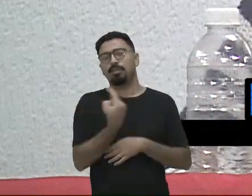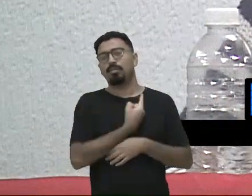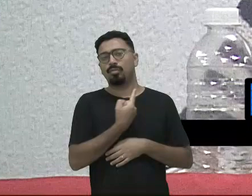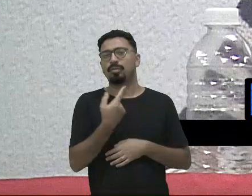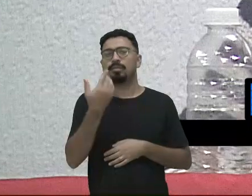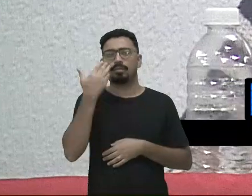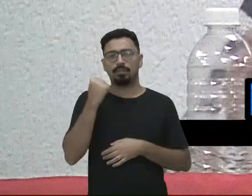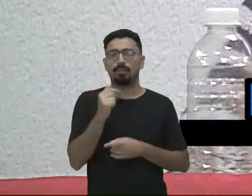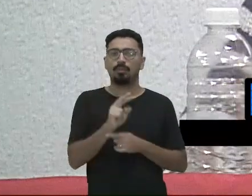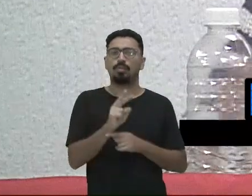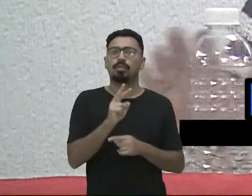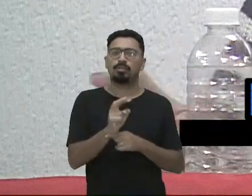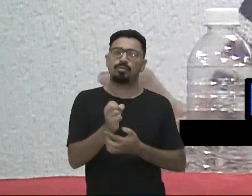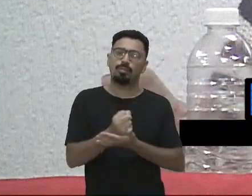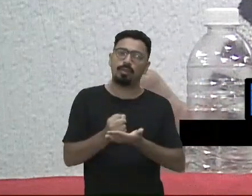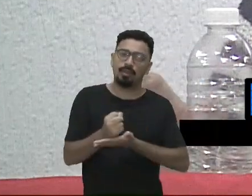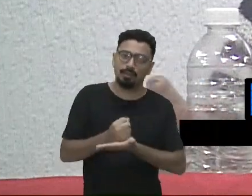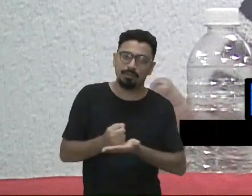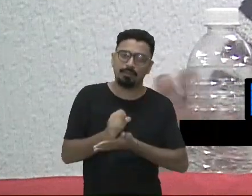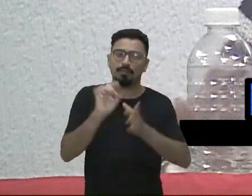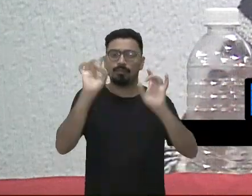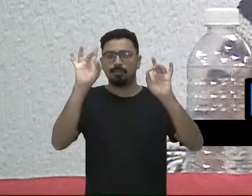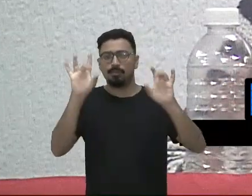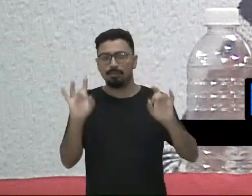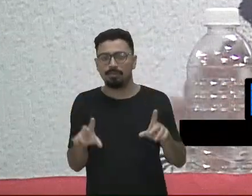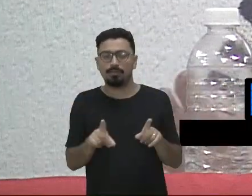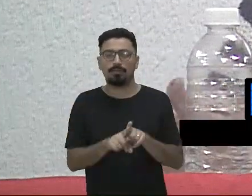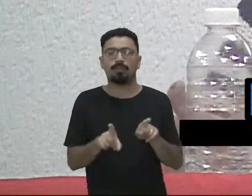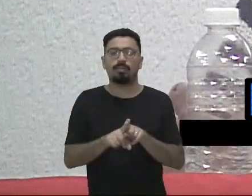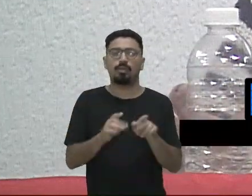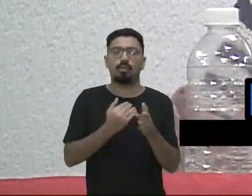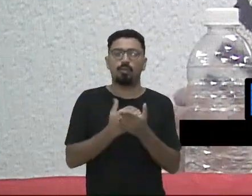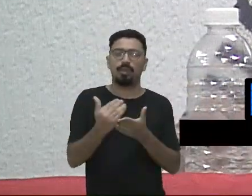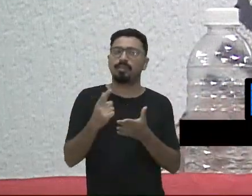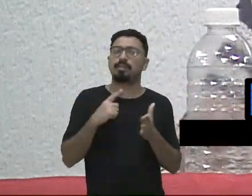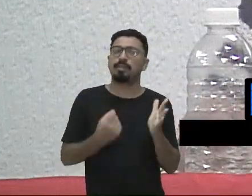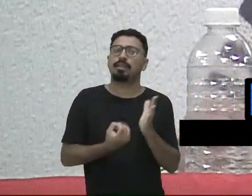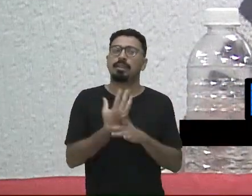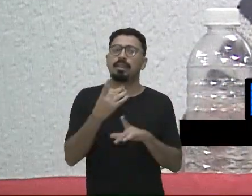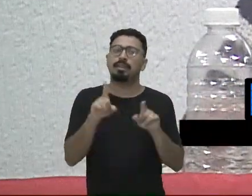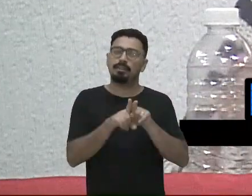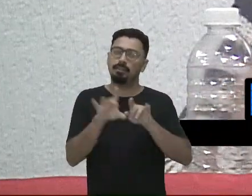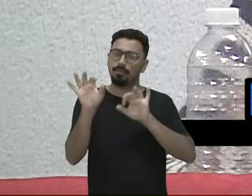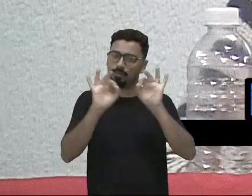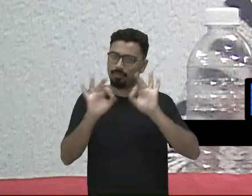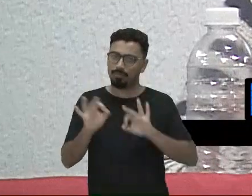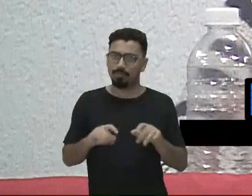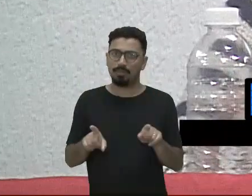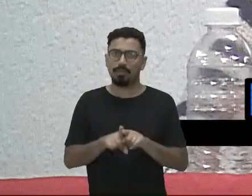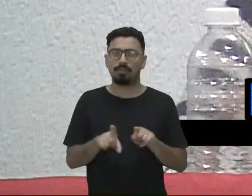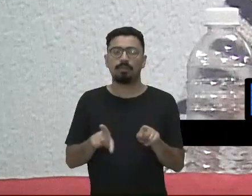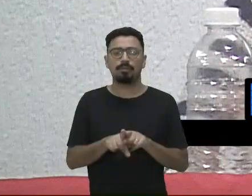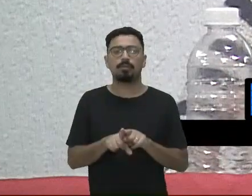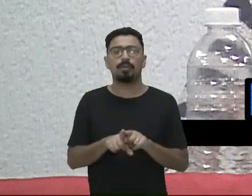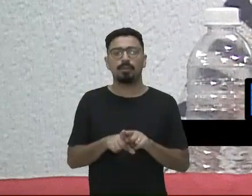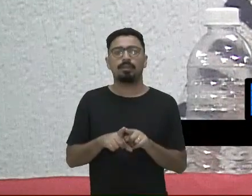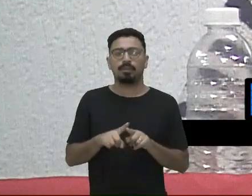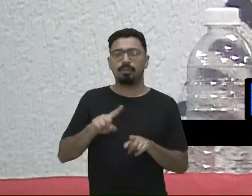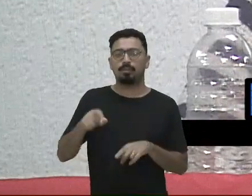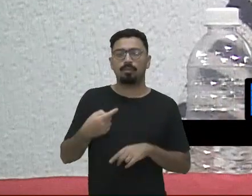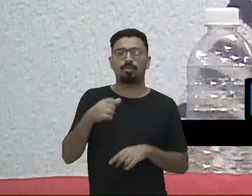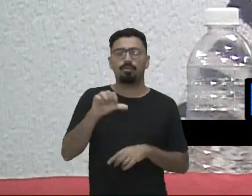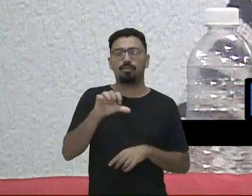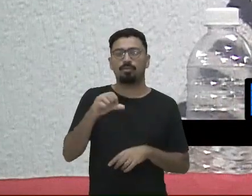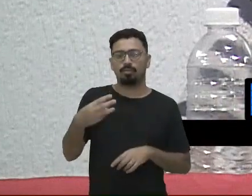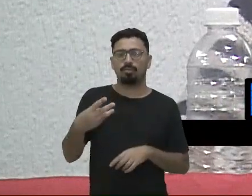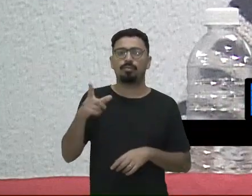proteção social básica, a proteção social especial, elas já começando a serem desenhadas. Além, em 93, na Lei